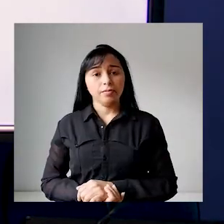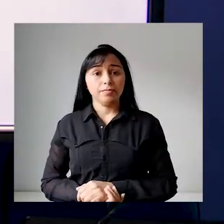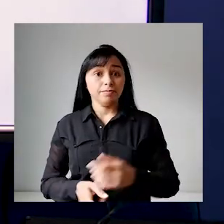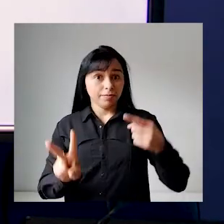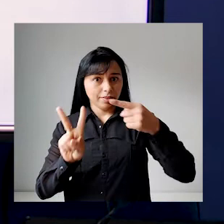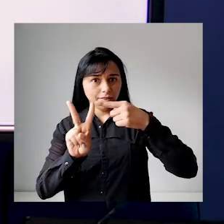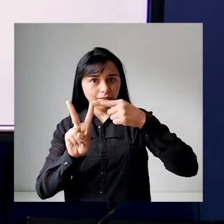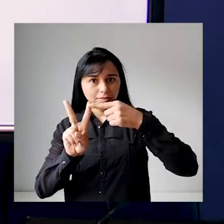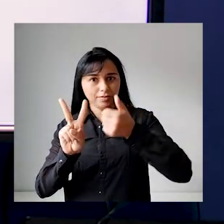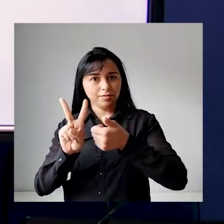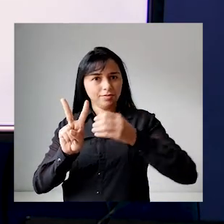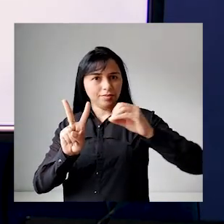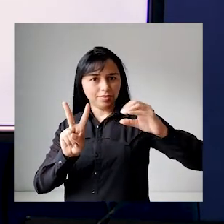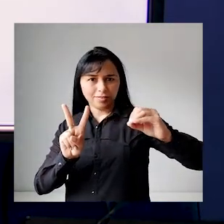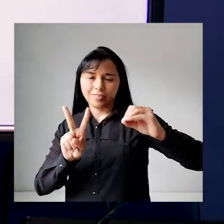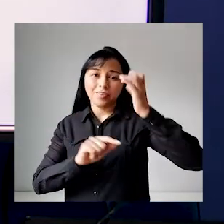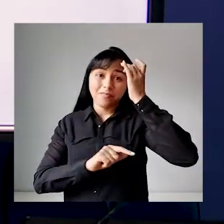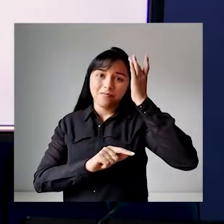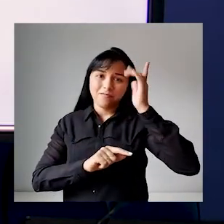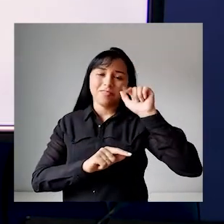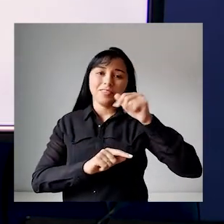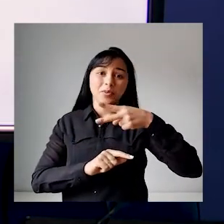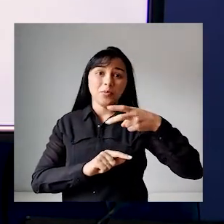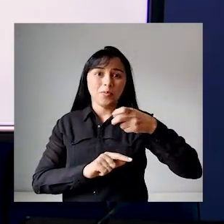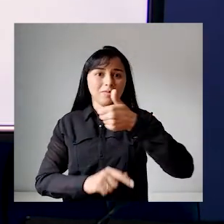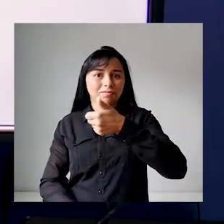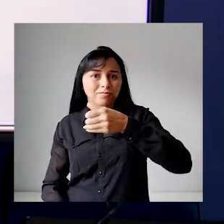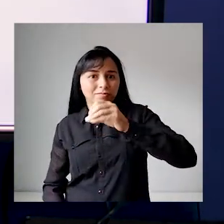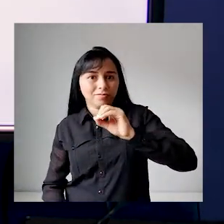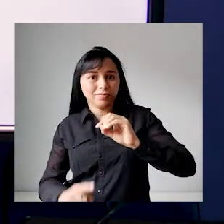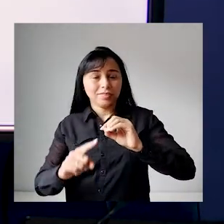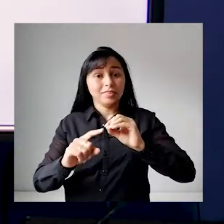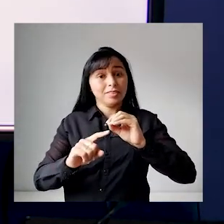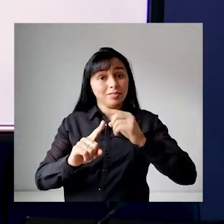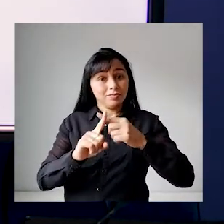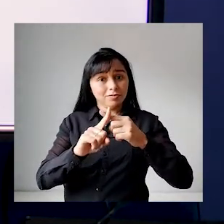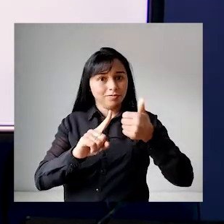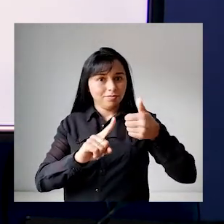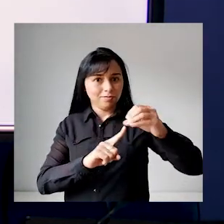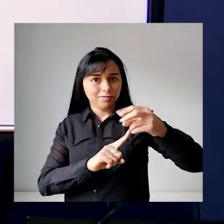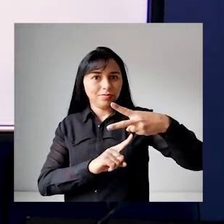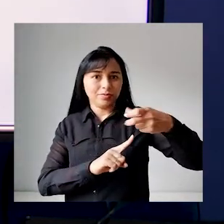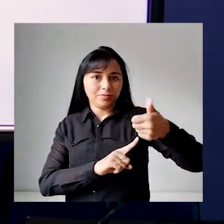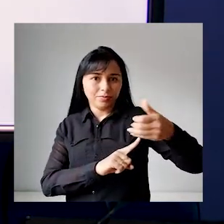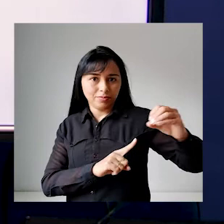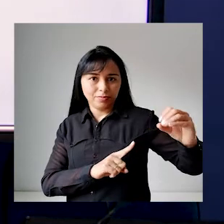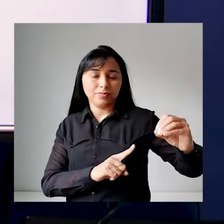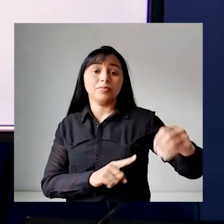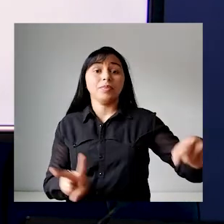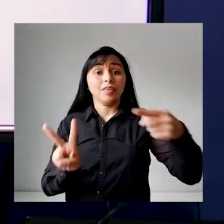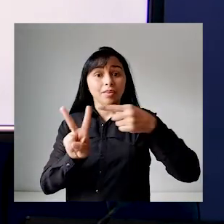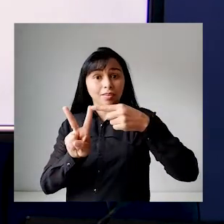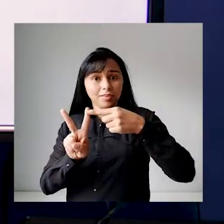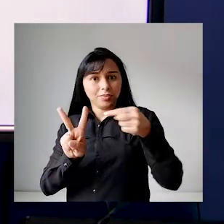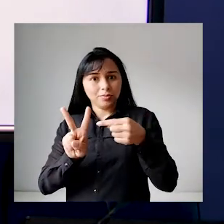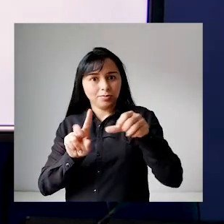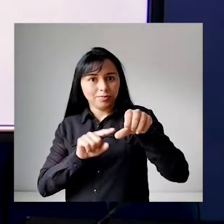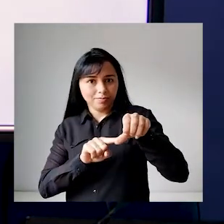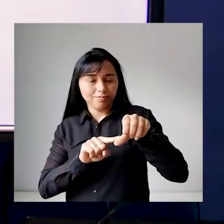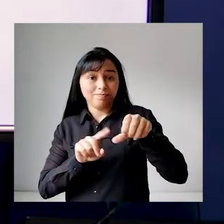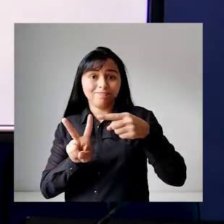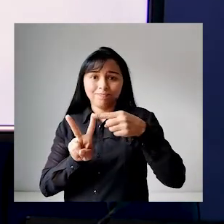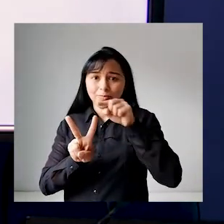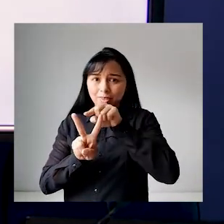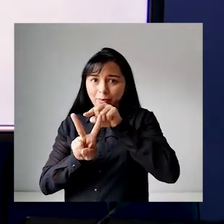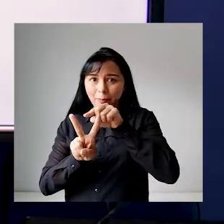Raiz de 100. Essa é muito fácil, né? Que é 10, 10 vezes 10 é 100. Raiz de menos 9, se for quadrada, a gente já viu que